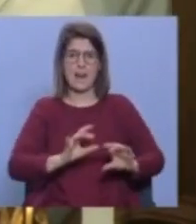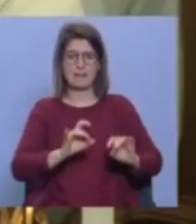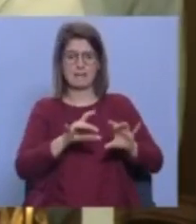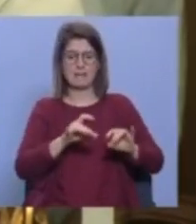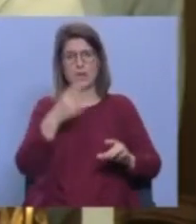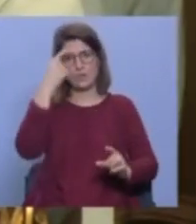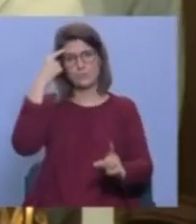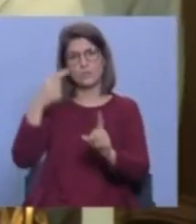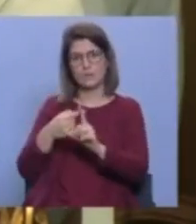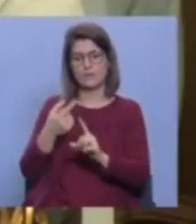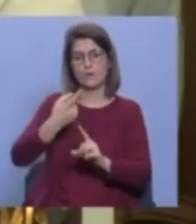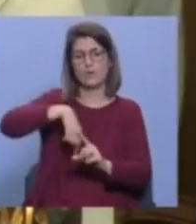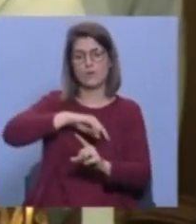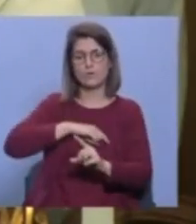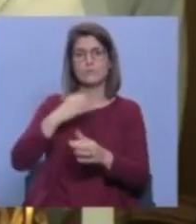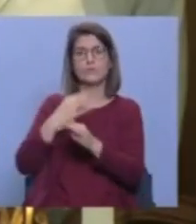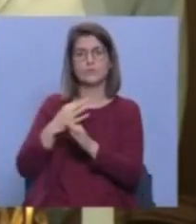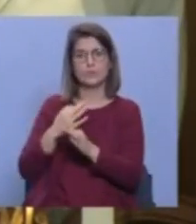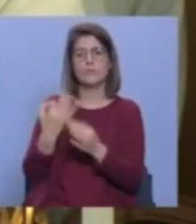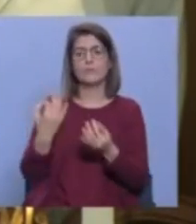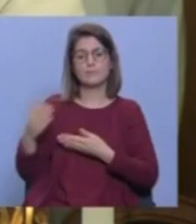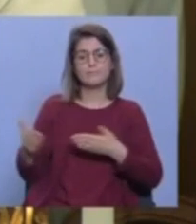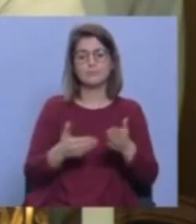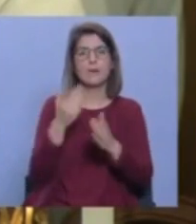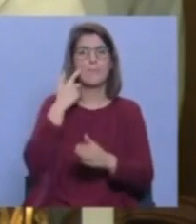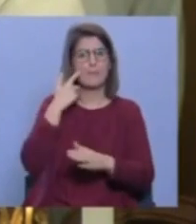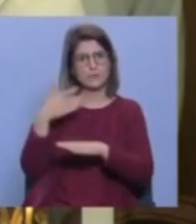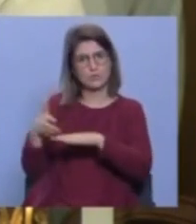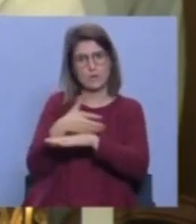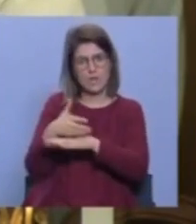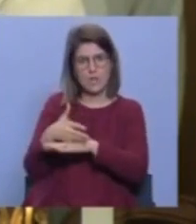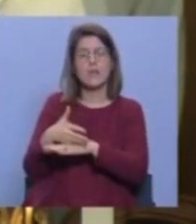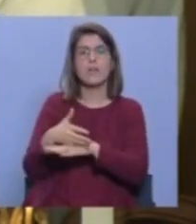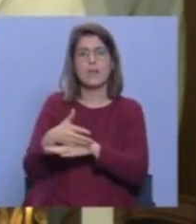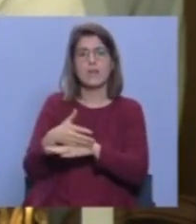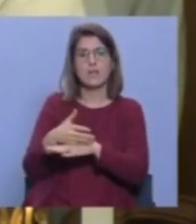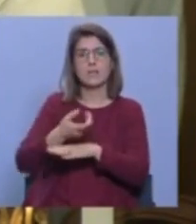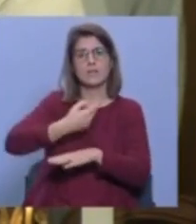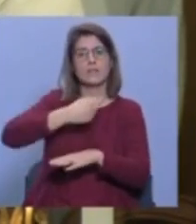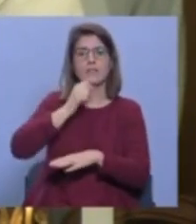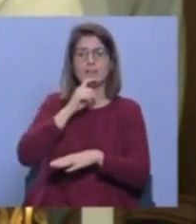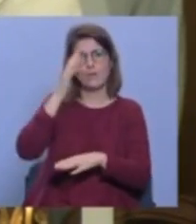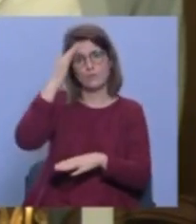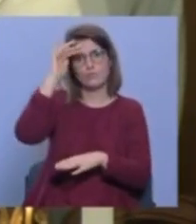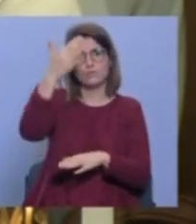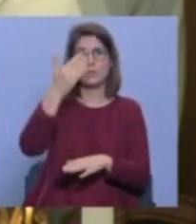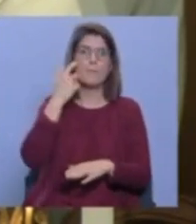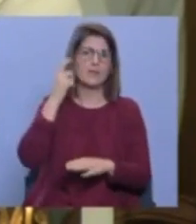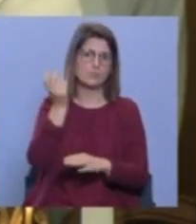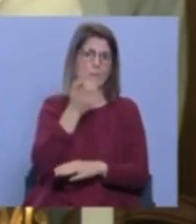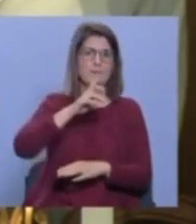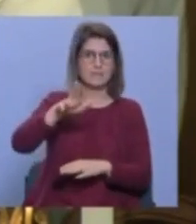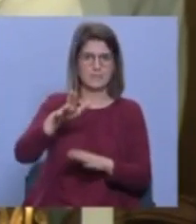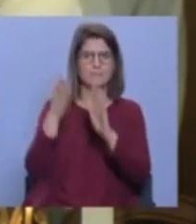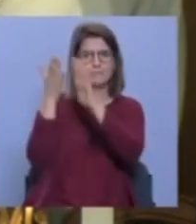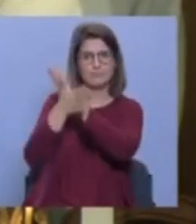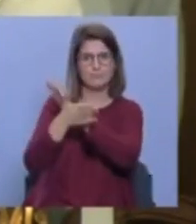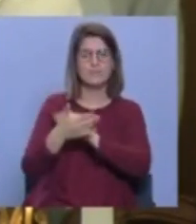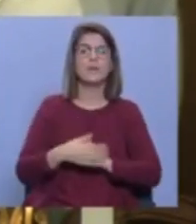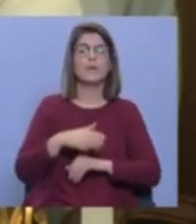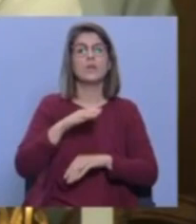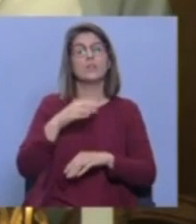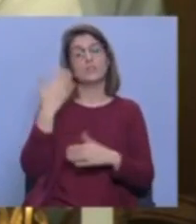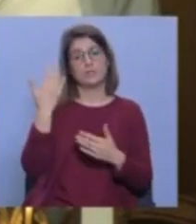que, celebrando dignamente o mistério pascal, passemos um dia à Páscoa eterna. Por isso, com